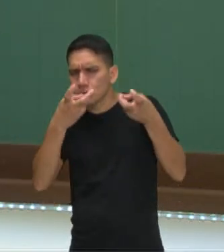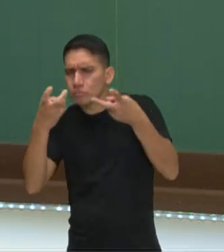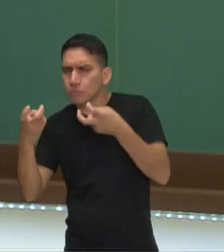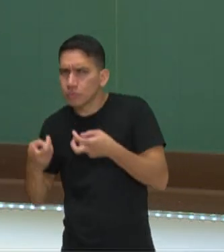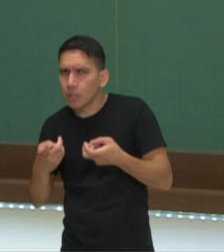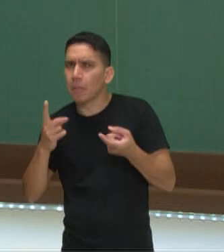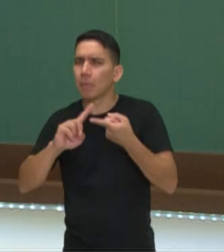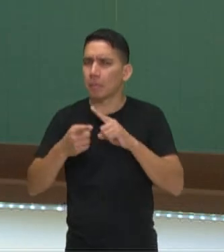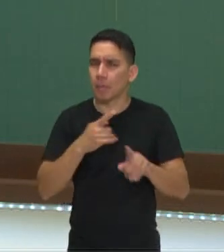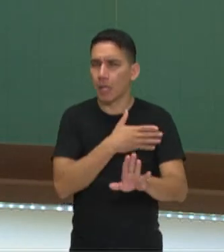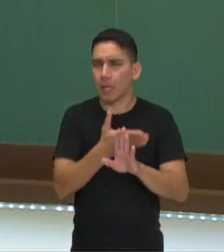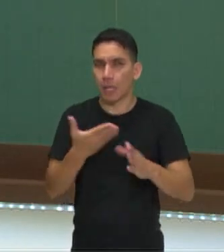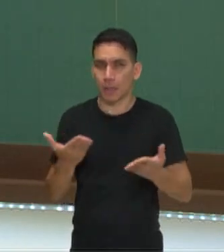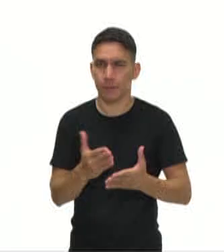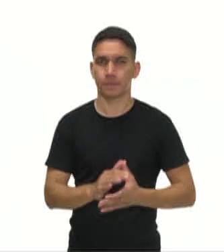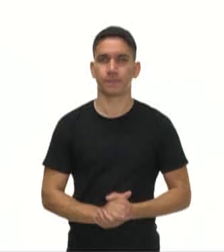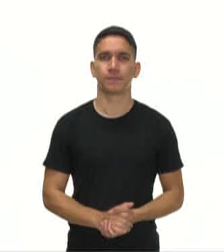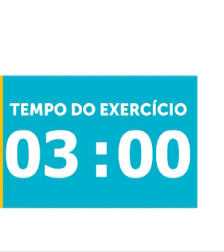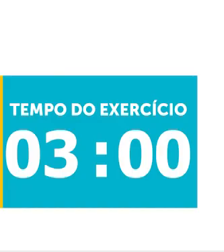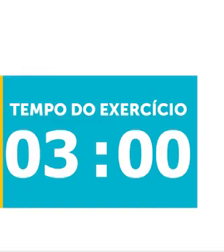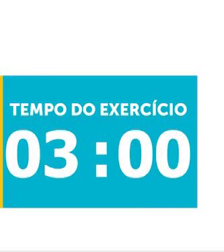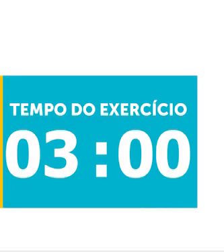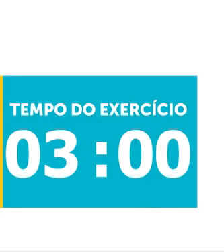aqui e discutimos até então.